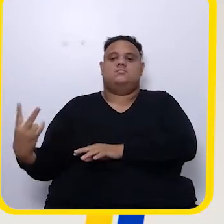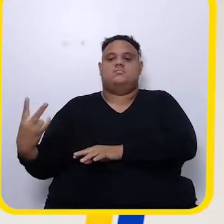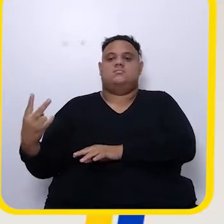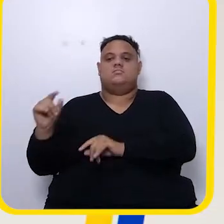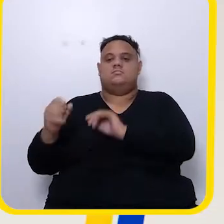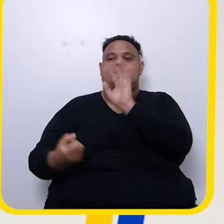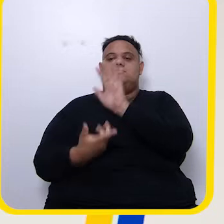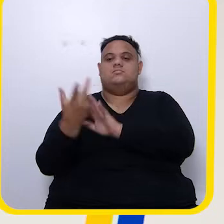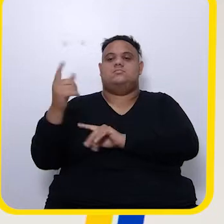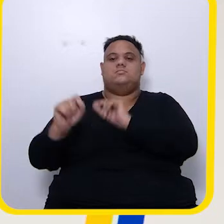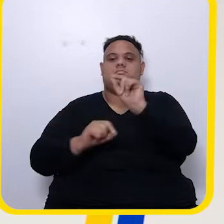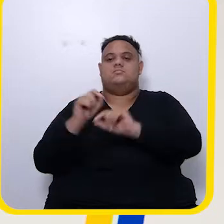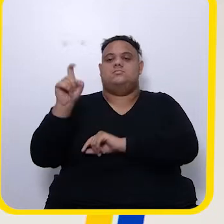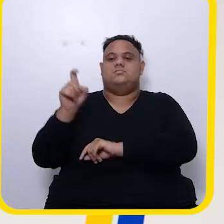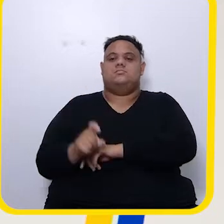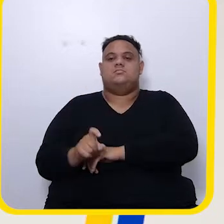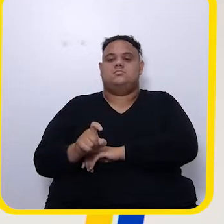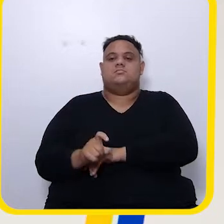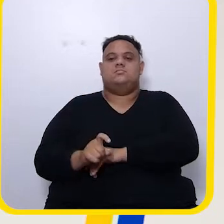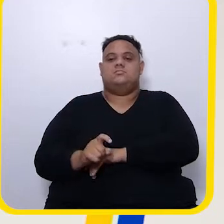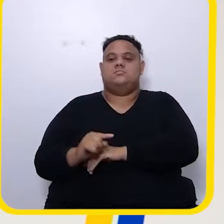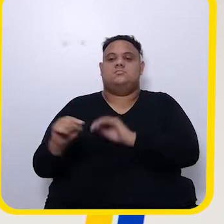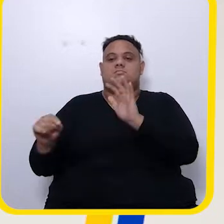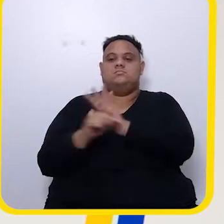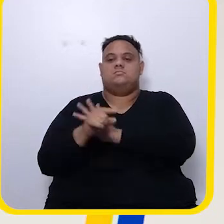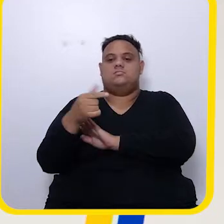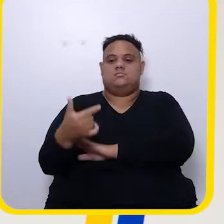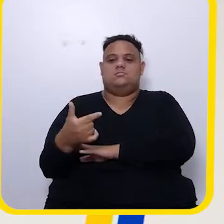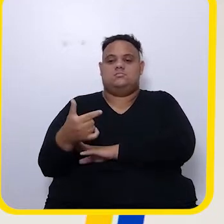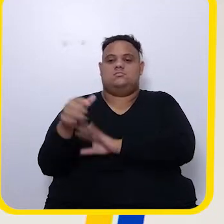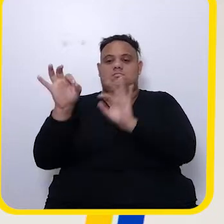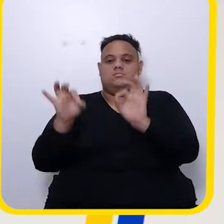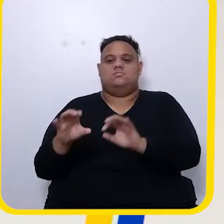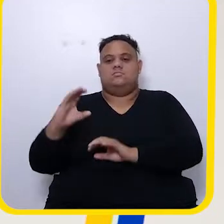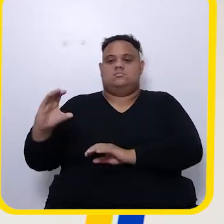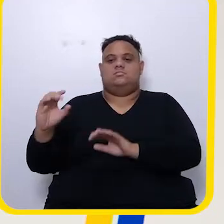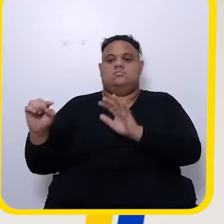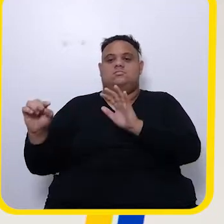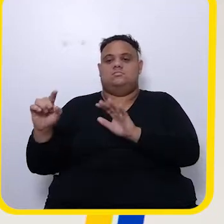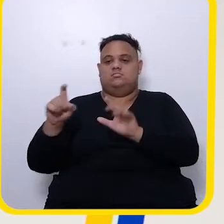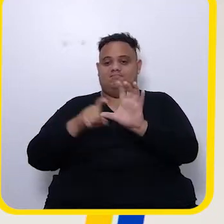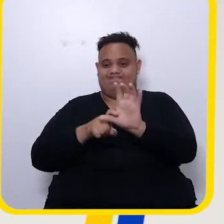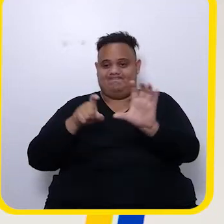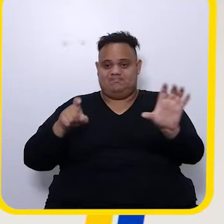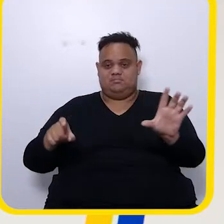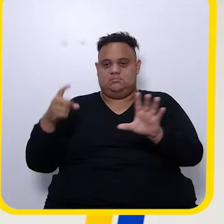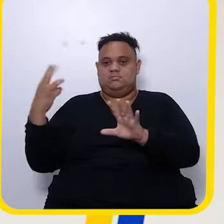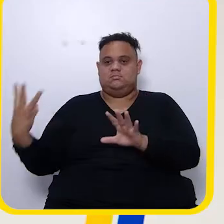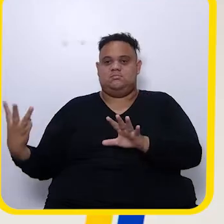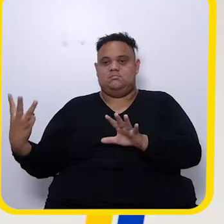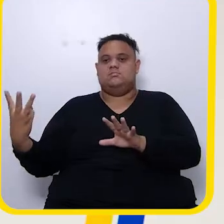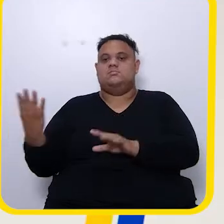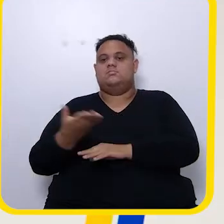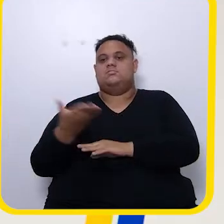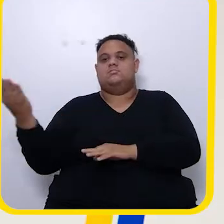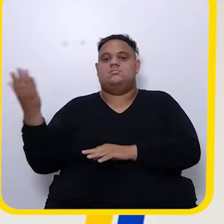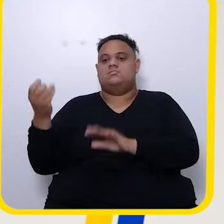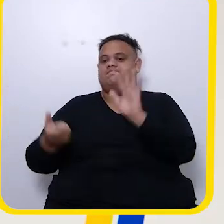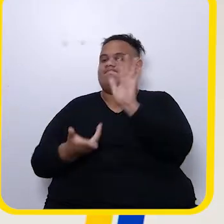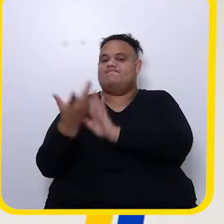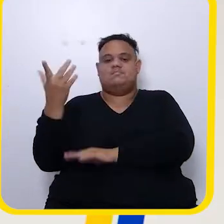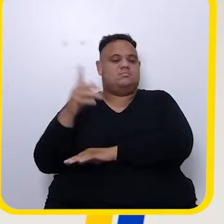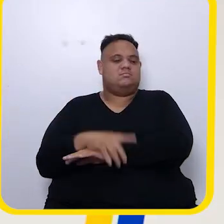que aparece com o x, que é o menos 2. E o C é o termo independente, é o terceiro termo ali, ó, que não aparece